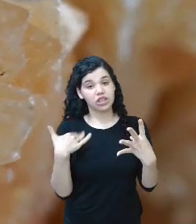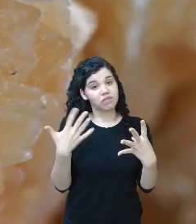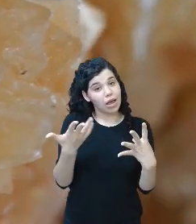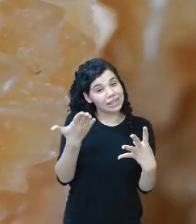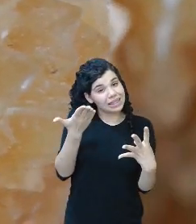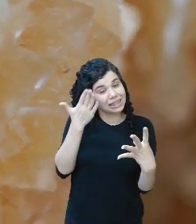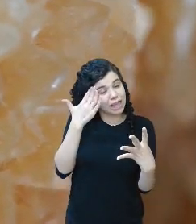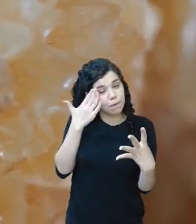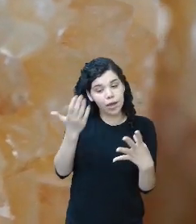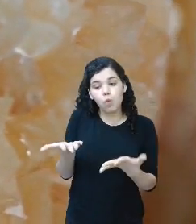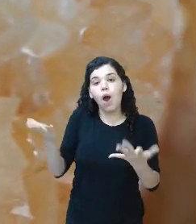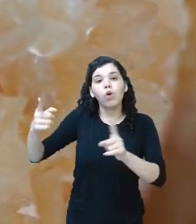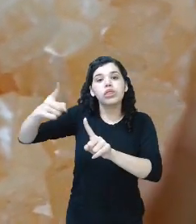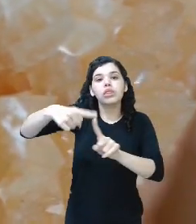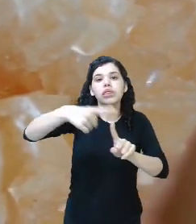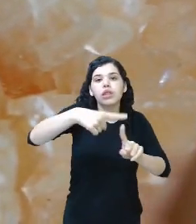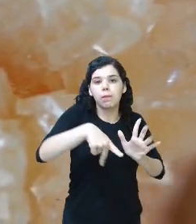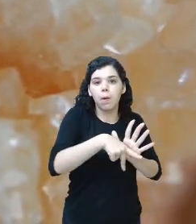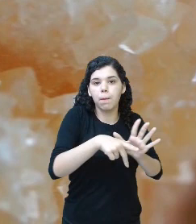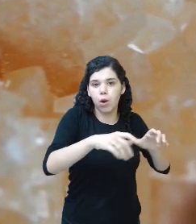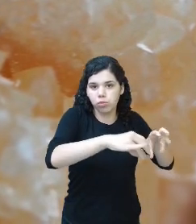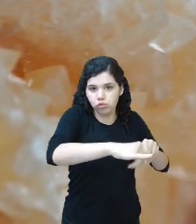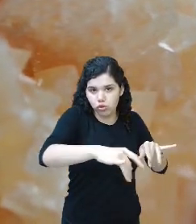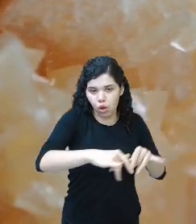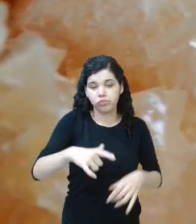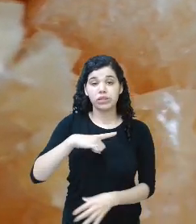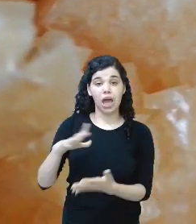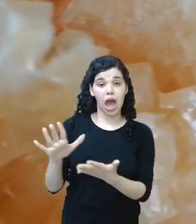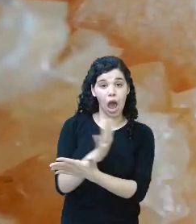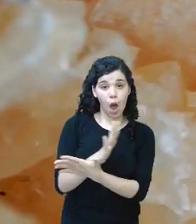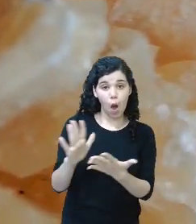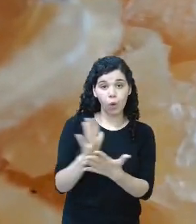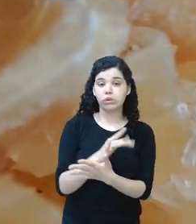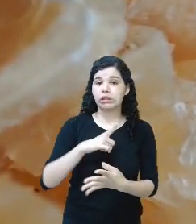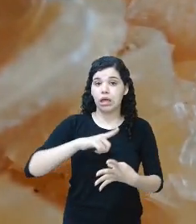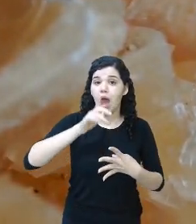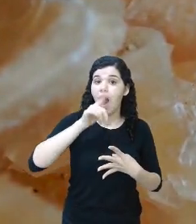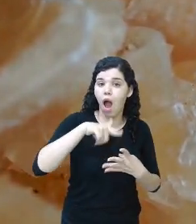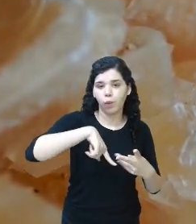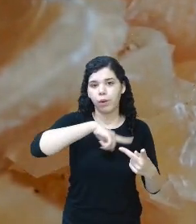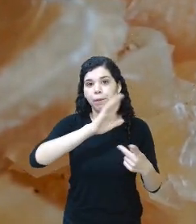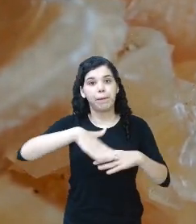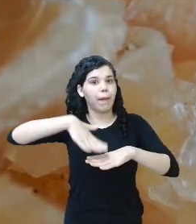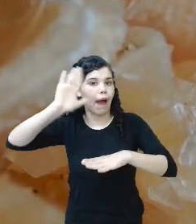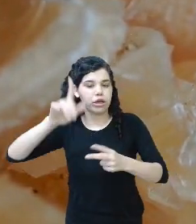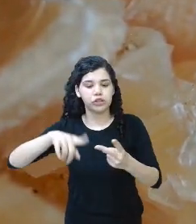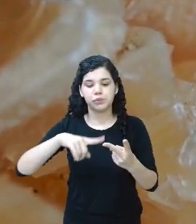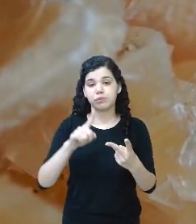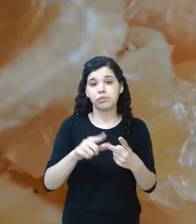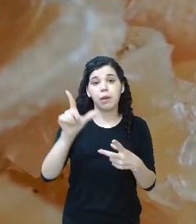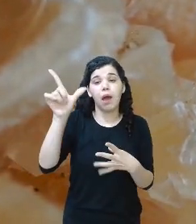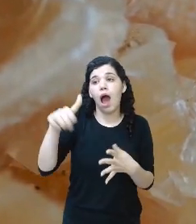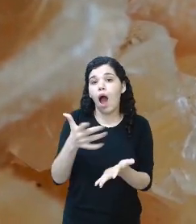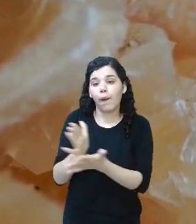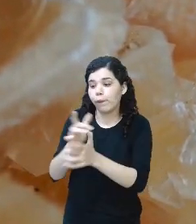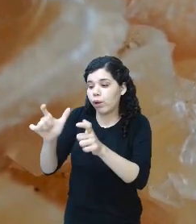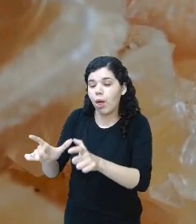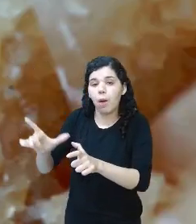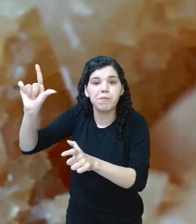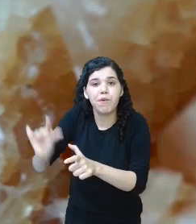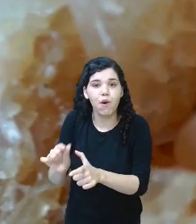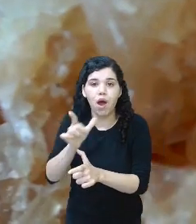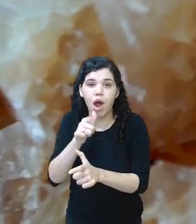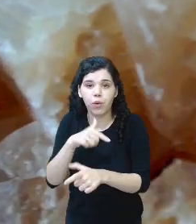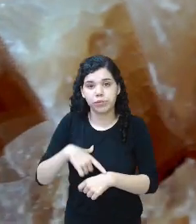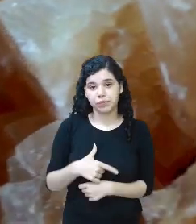vai entender a diferença de cada solo. Tem solo que leva mais água, tem solo que leva menos água. Tem solo